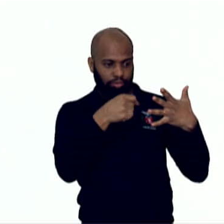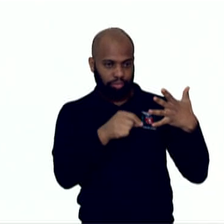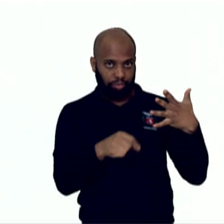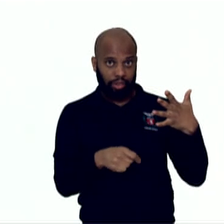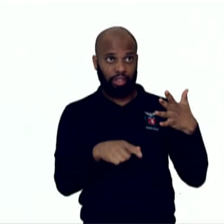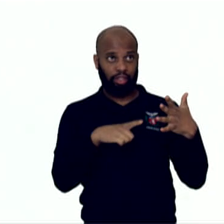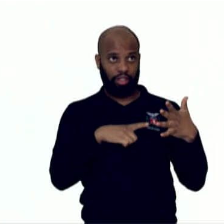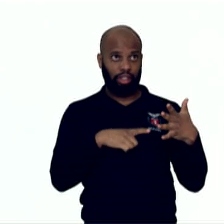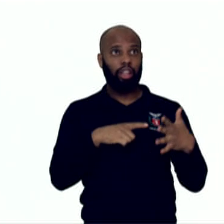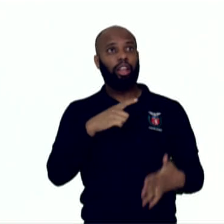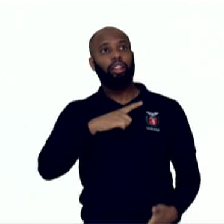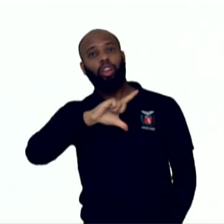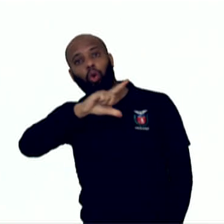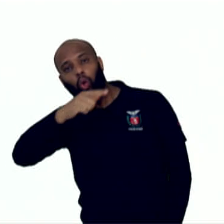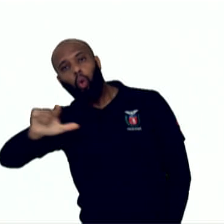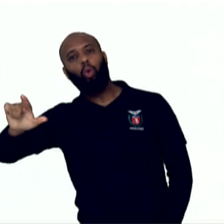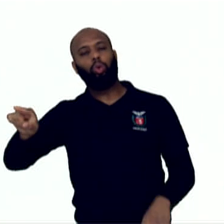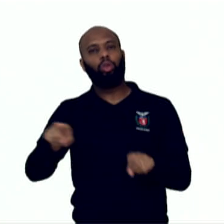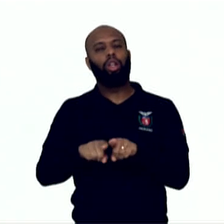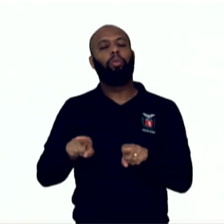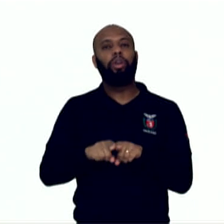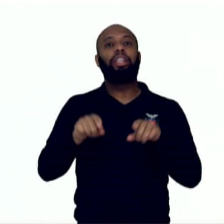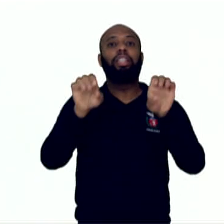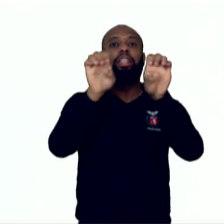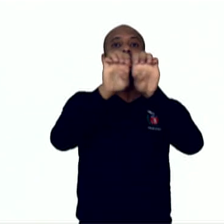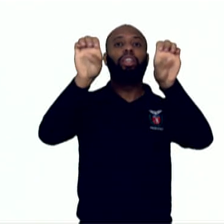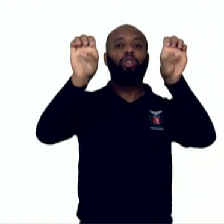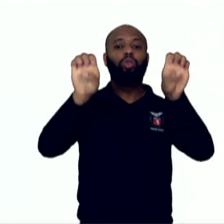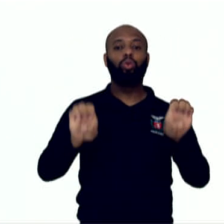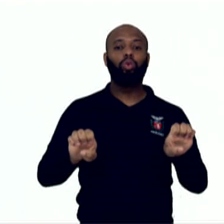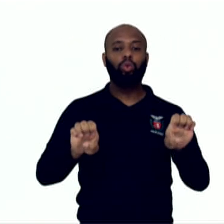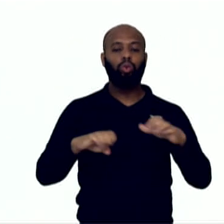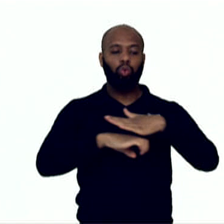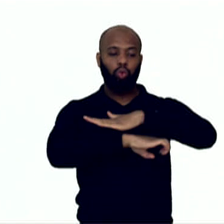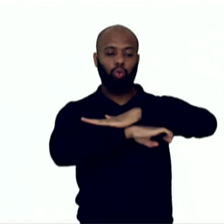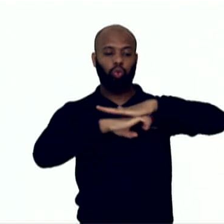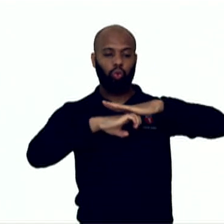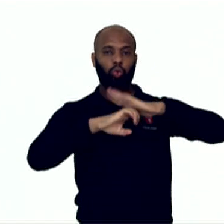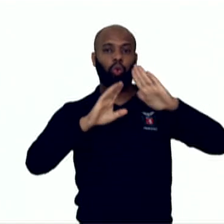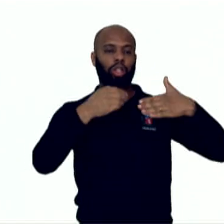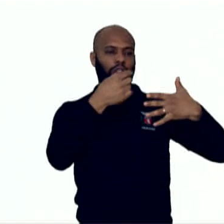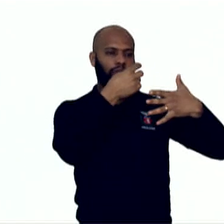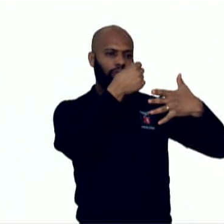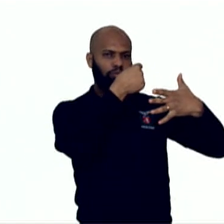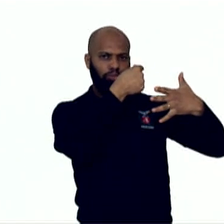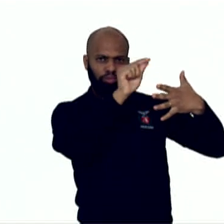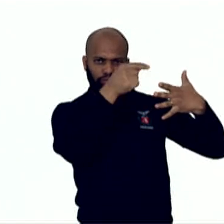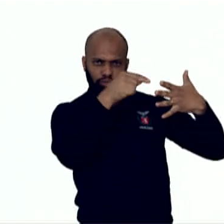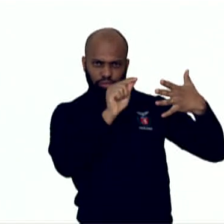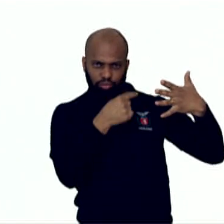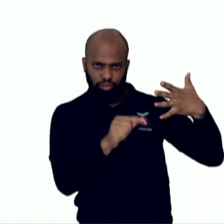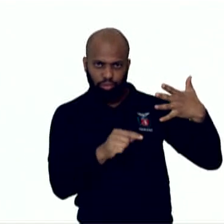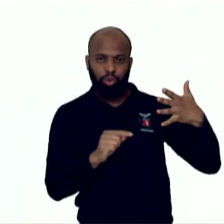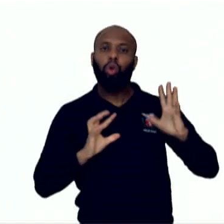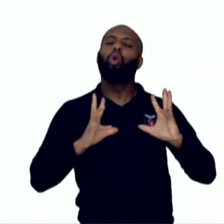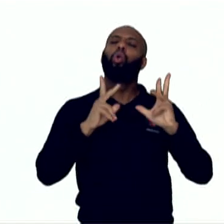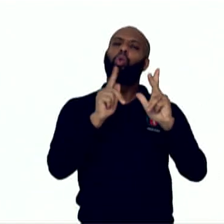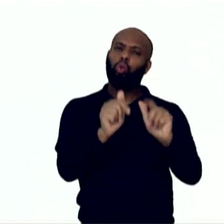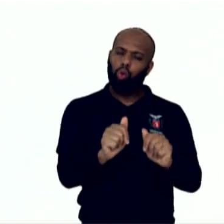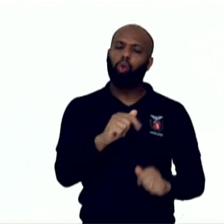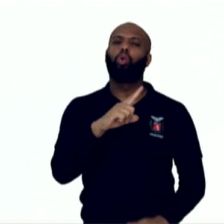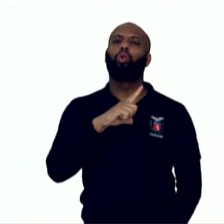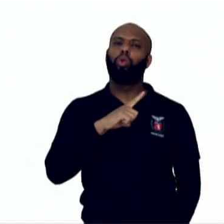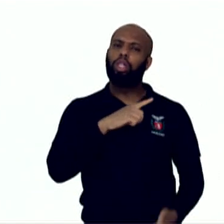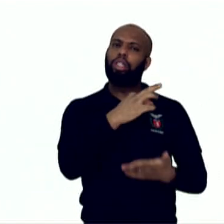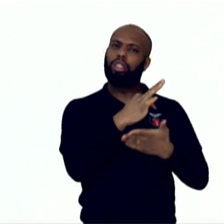narrativos, existe uma coisa que é a estrutura. Então, elementos narrativos, toda narrativa